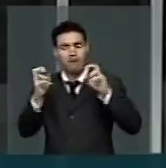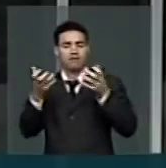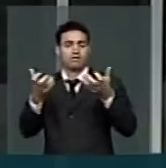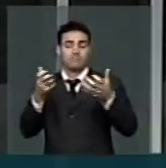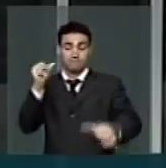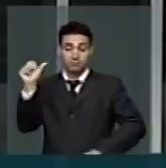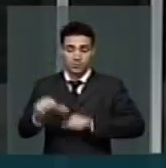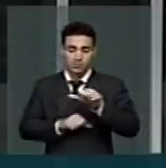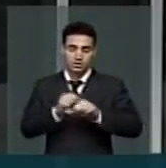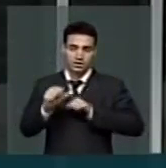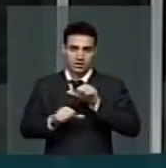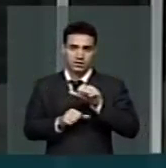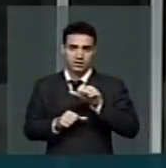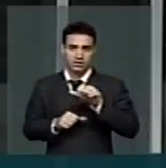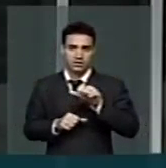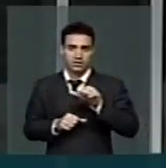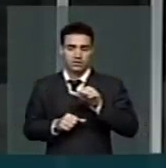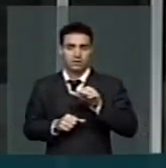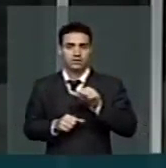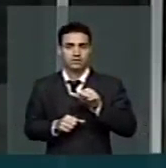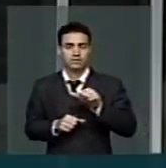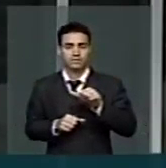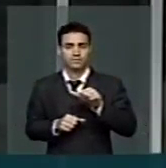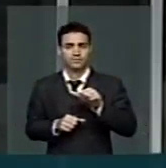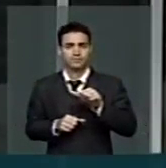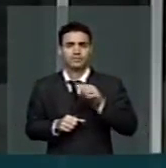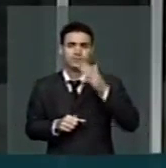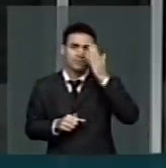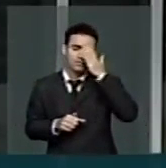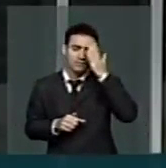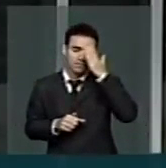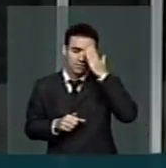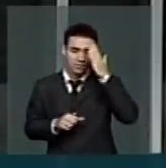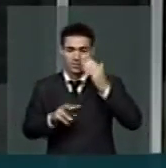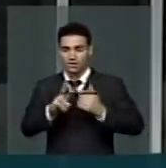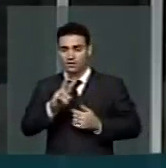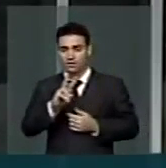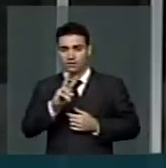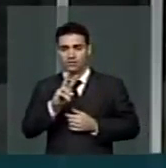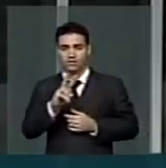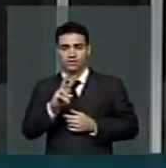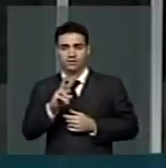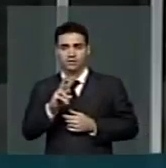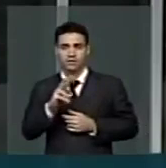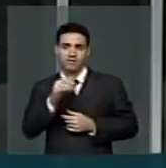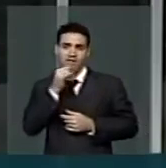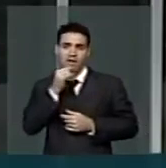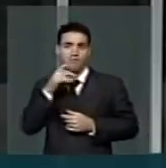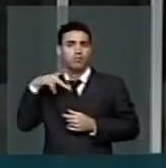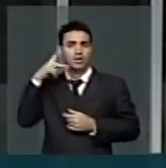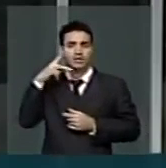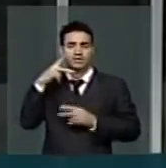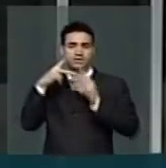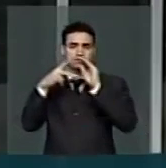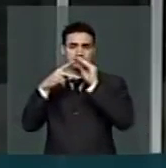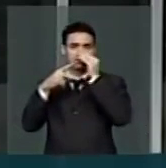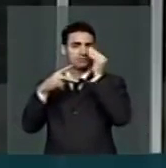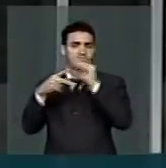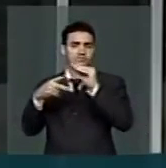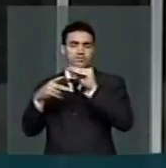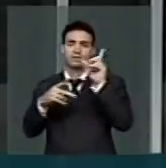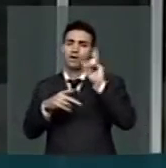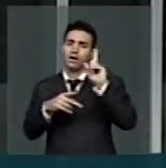mudanças tem a compreensão de que não será negando a política ou construindo uma